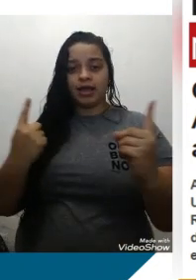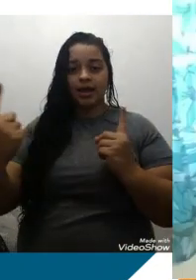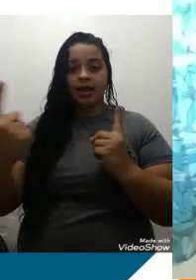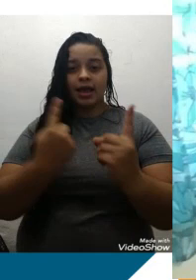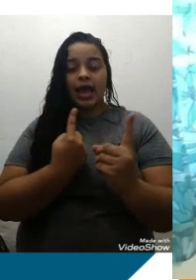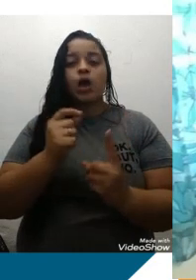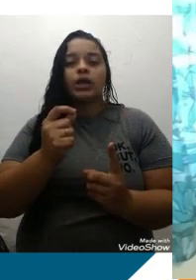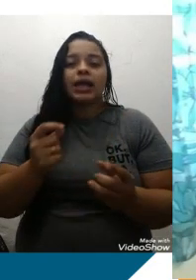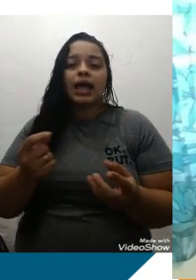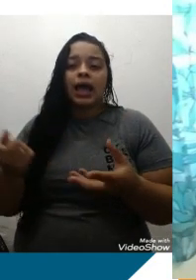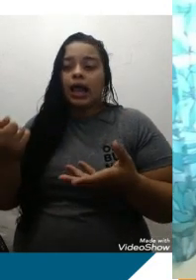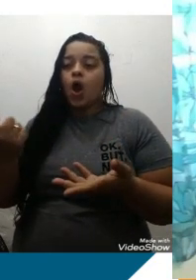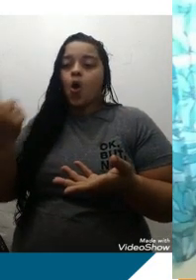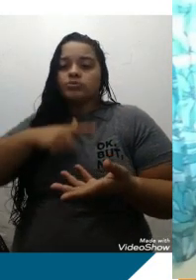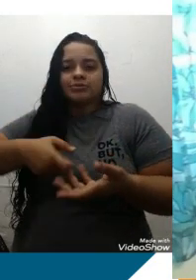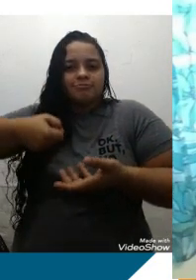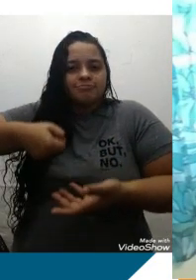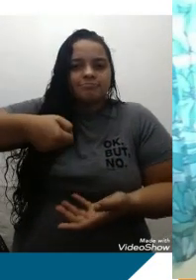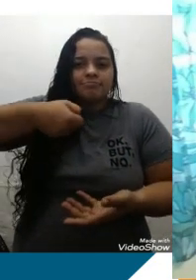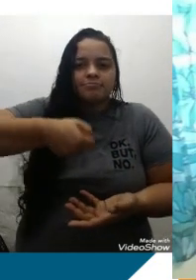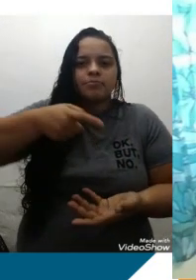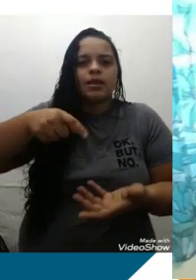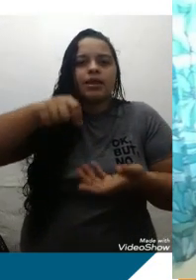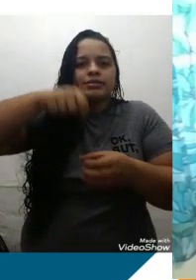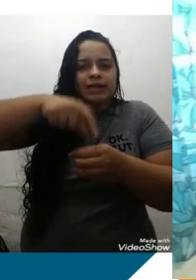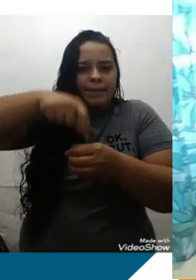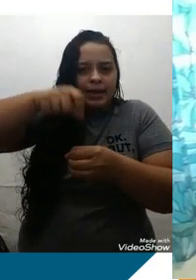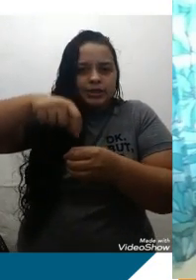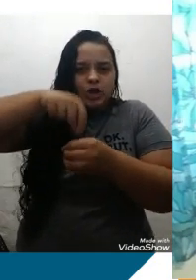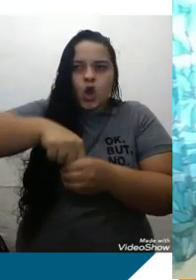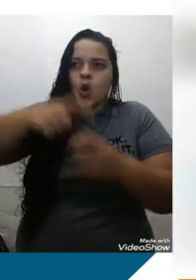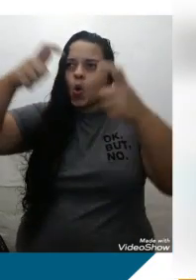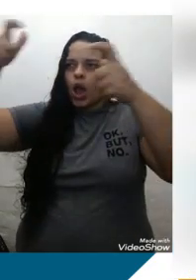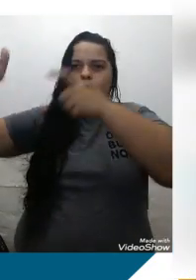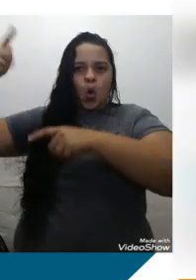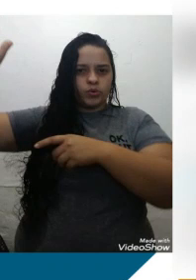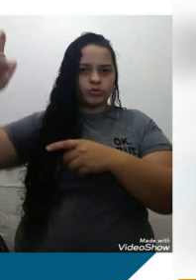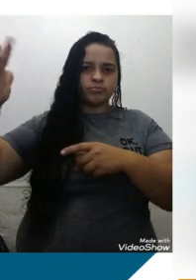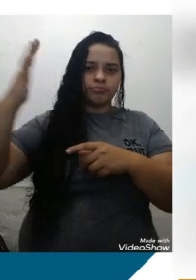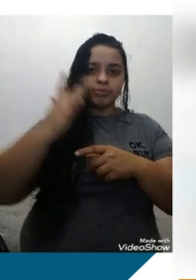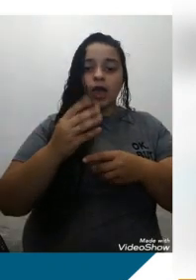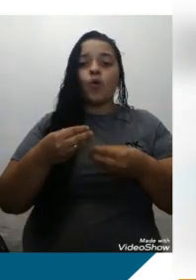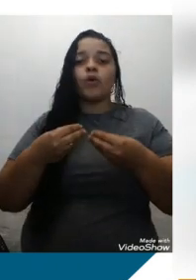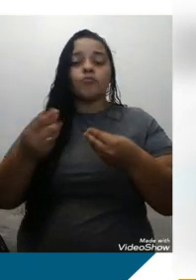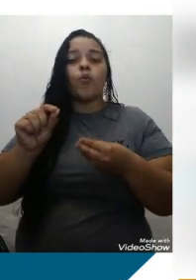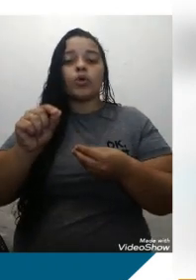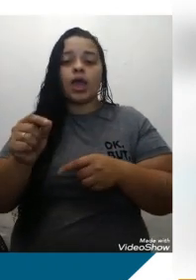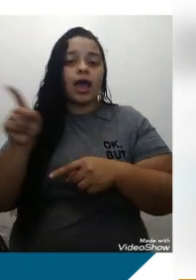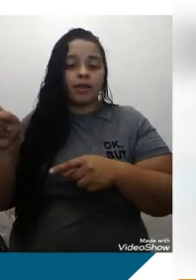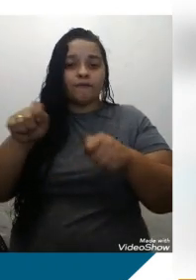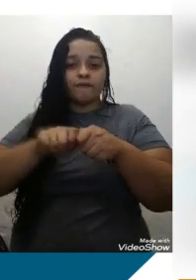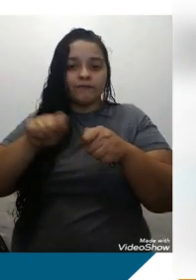eles levaram para lá, enfim, através de migrações de outros lugares, espécies, e adaptaram essas